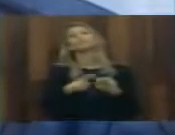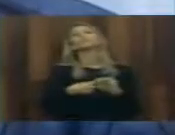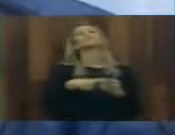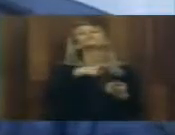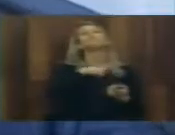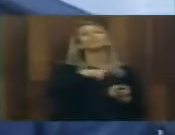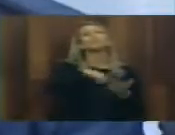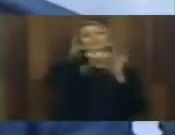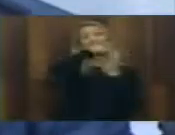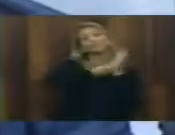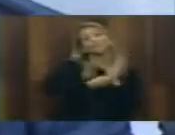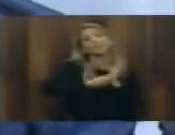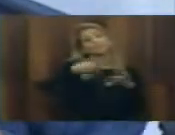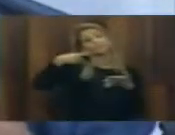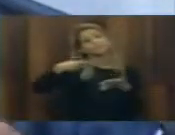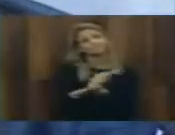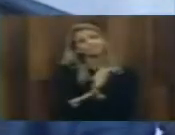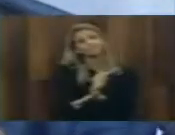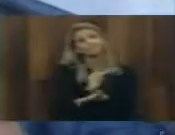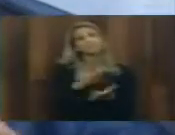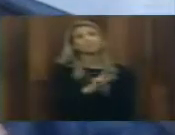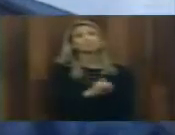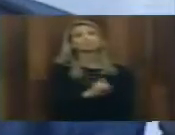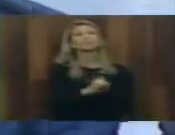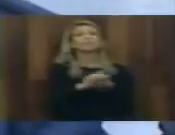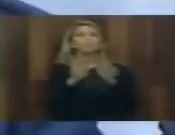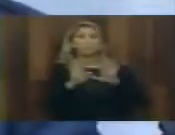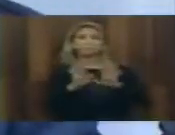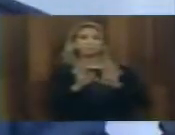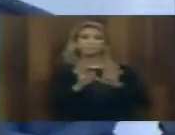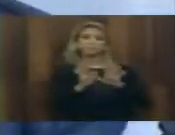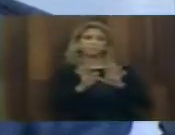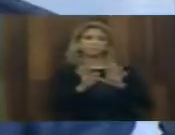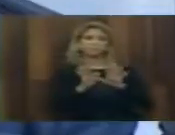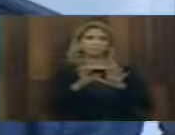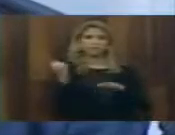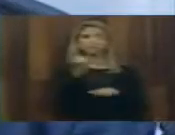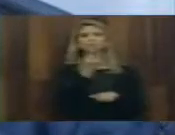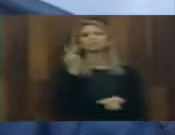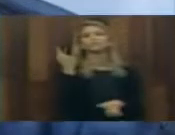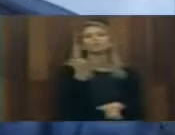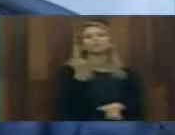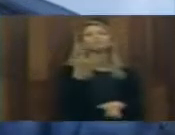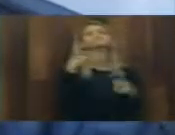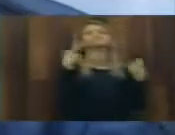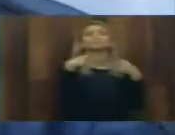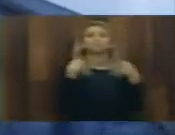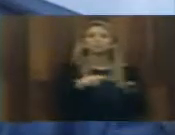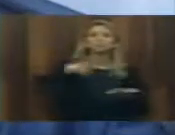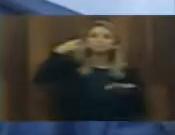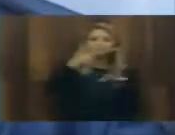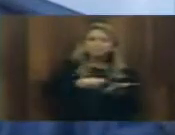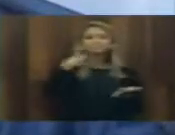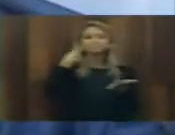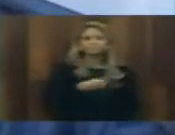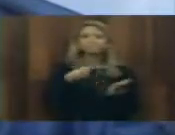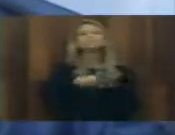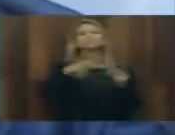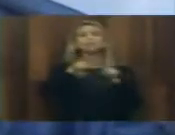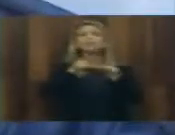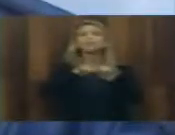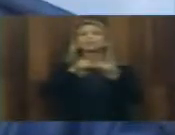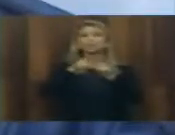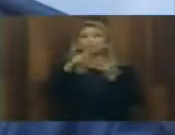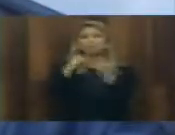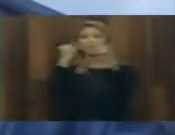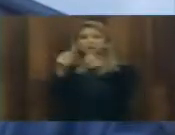parecer equivocado, e sendo equivocado ou não, nós vamos trabalhar para derrubar e dá o direito a essa população